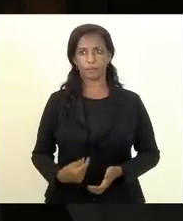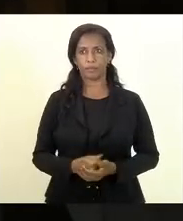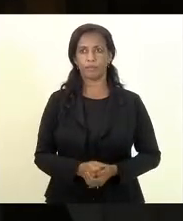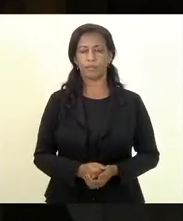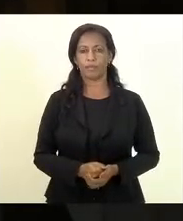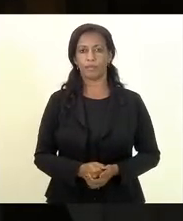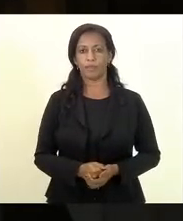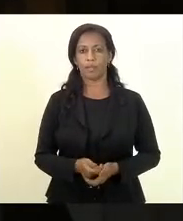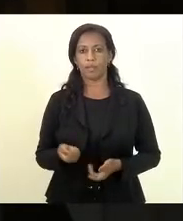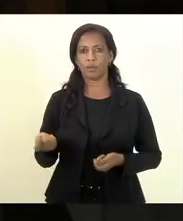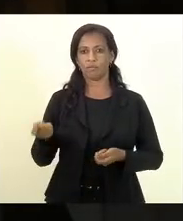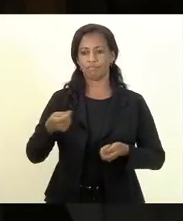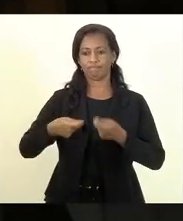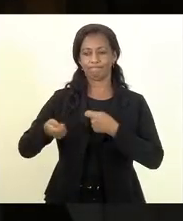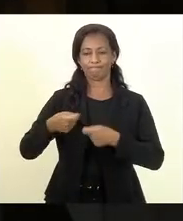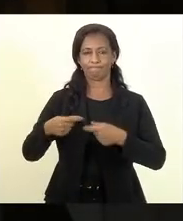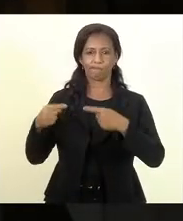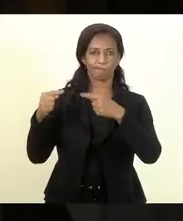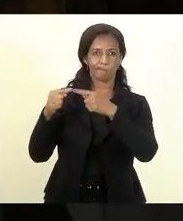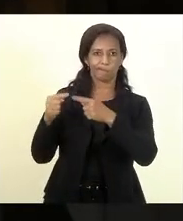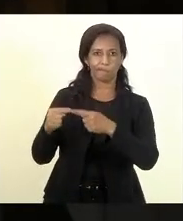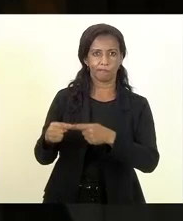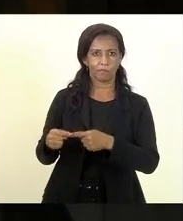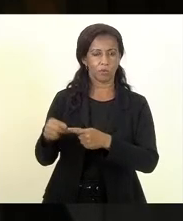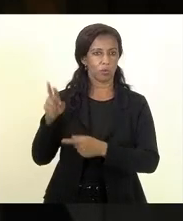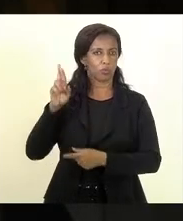de negociarem acordos